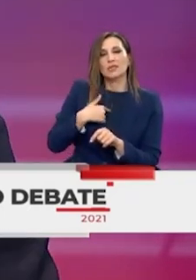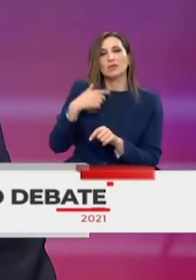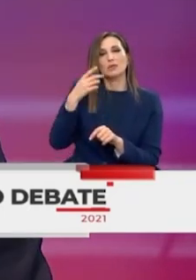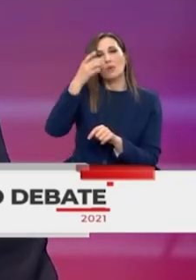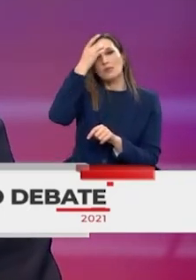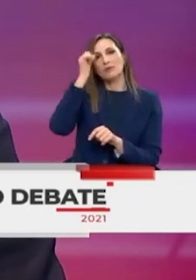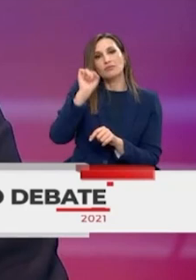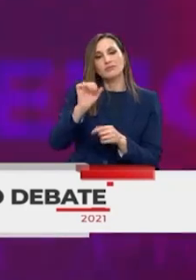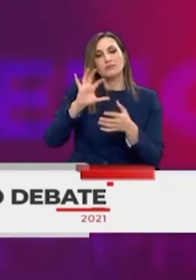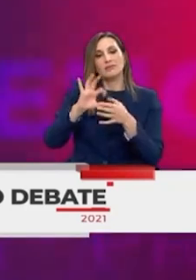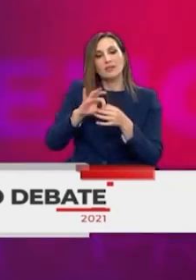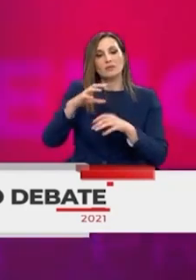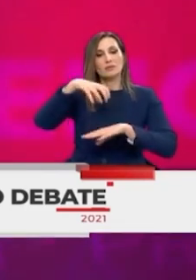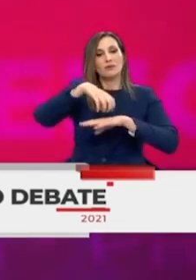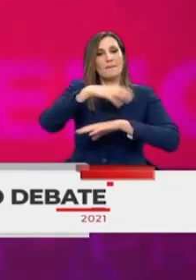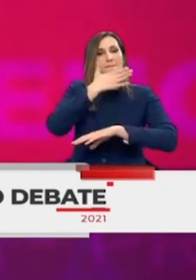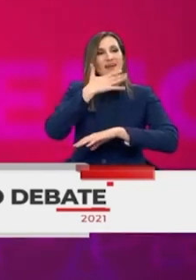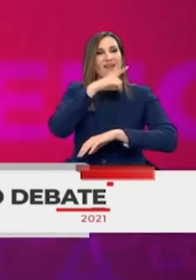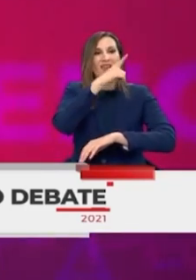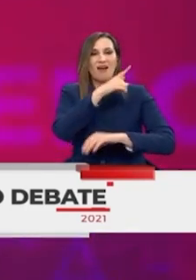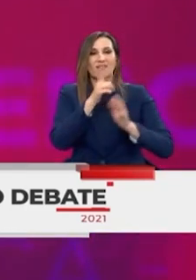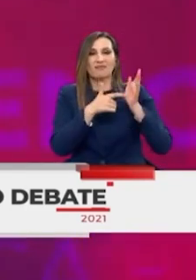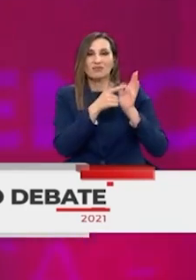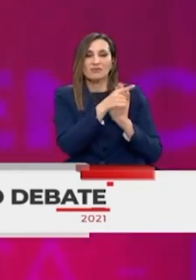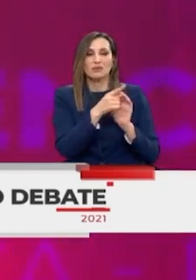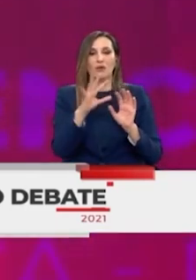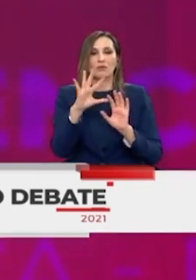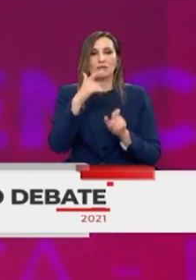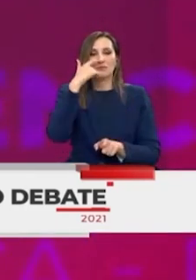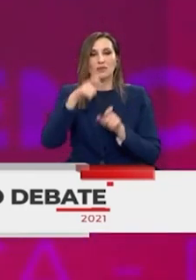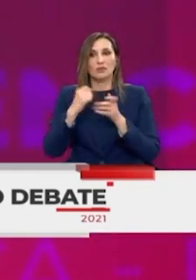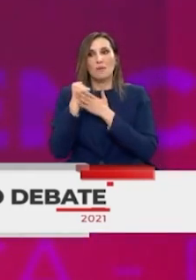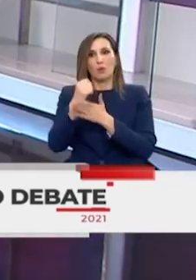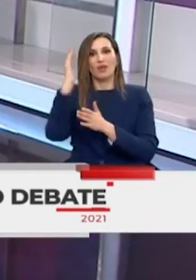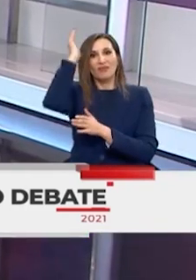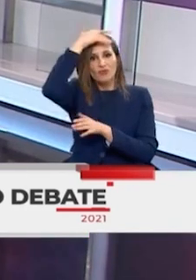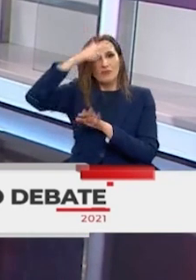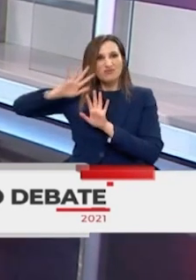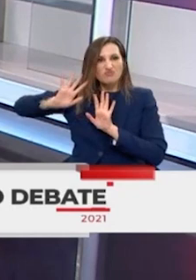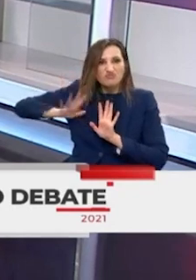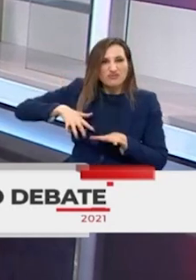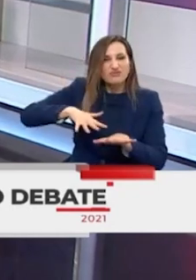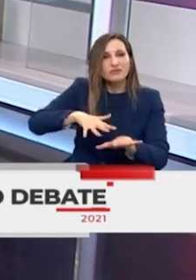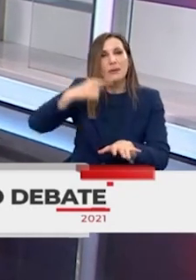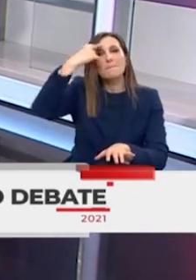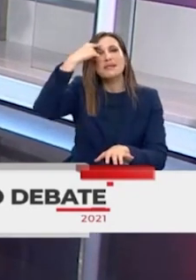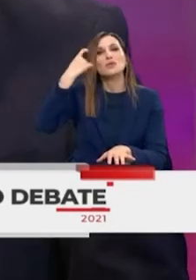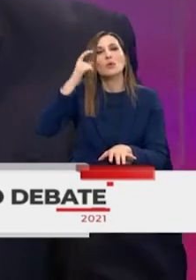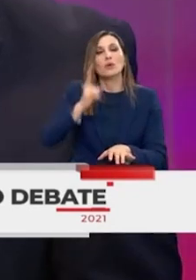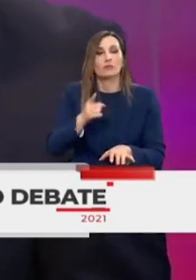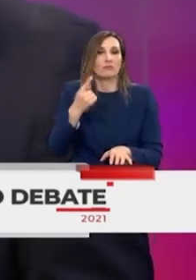esse episódio no Capitólio. Quando viu aquela invasão de apoiantes de Trump, o que é que lhe veio à cabeça? Veio-me à